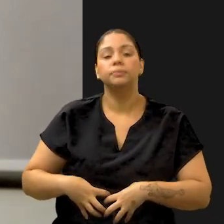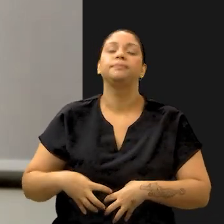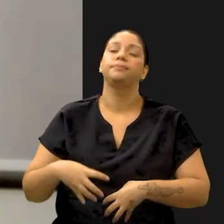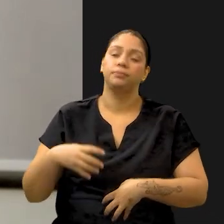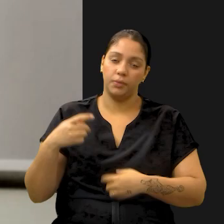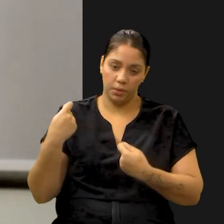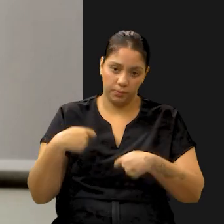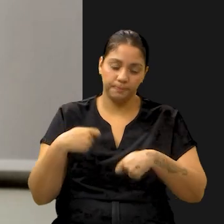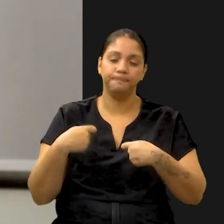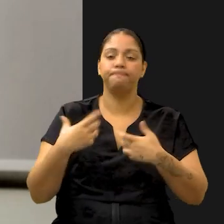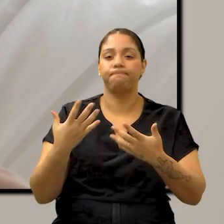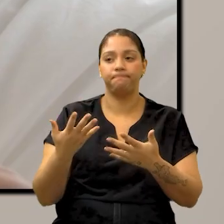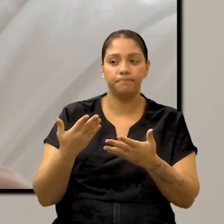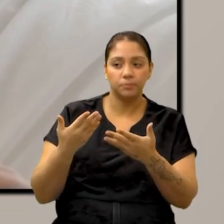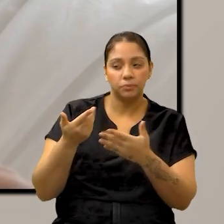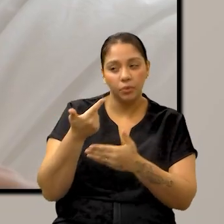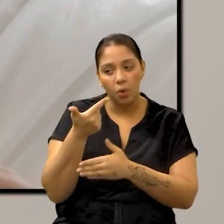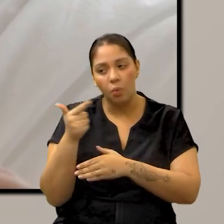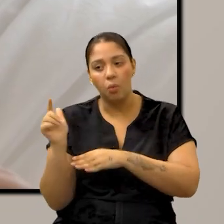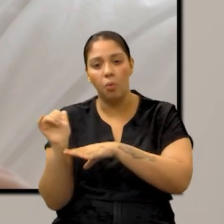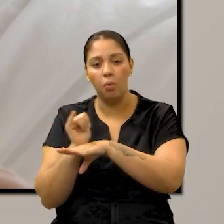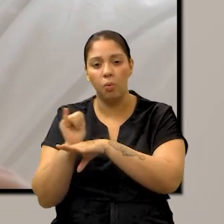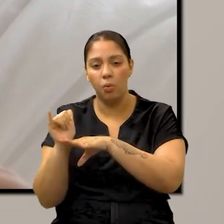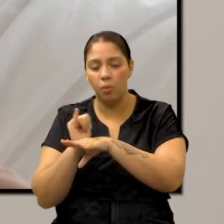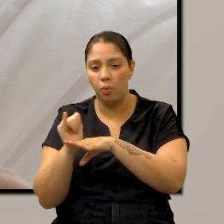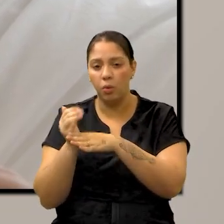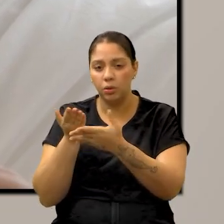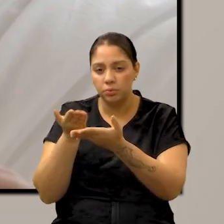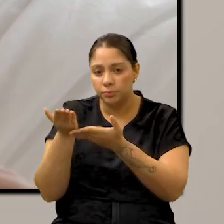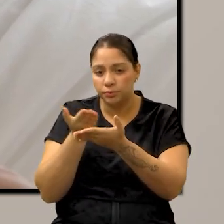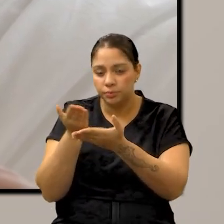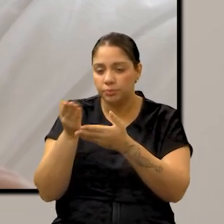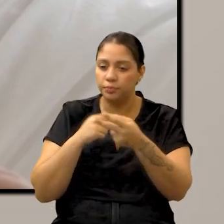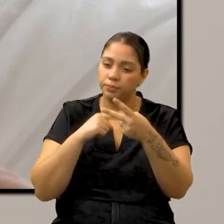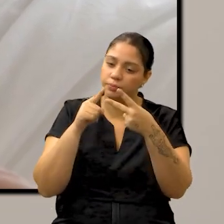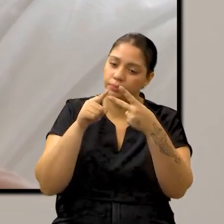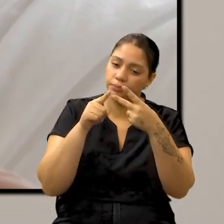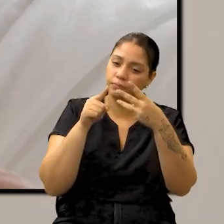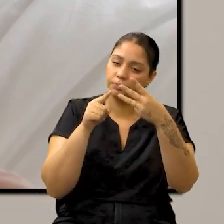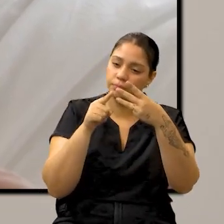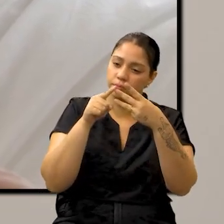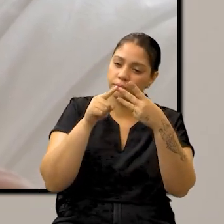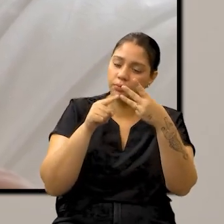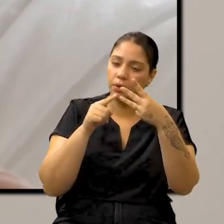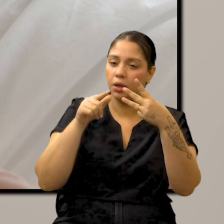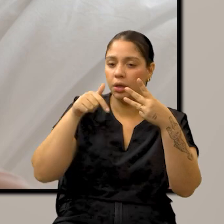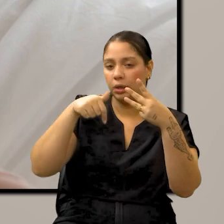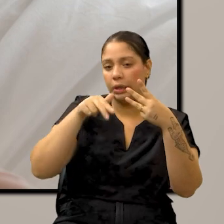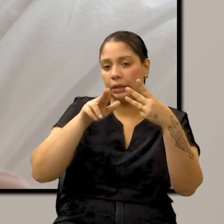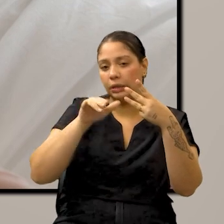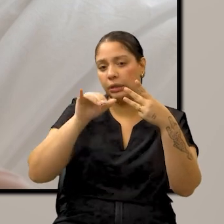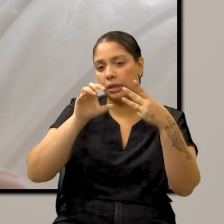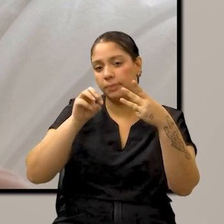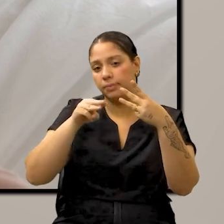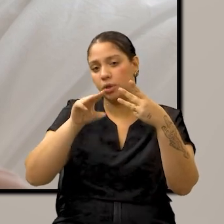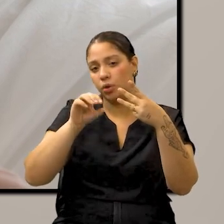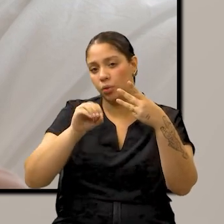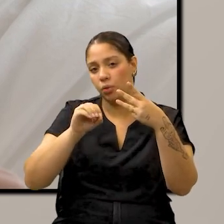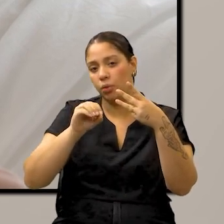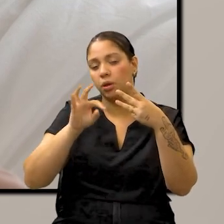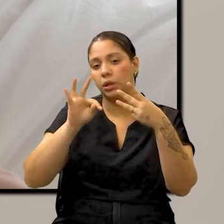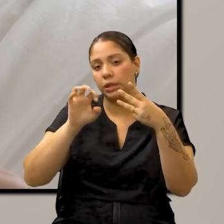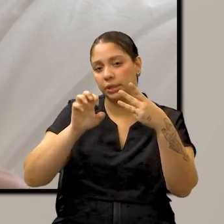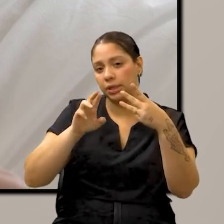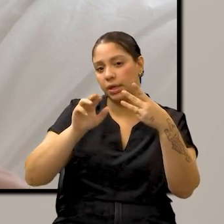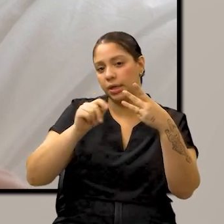regional, daí a gente pode discutir alguma outra estratégia de tratamento, como a radioterapia, junto com a quimioterapia,